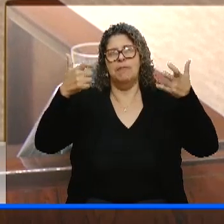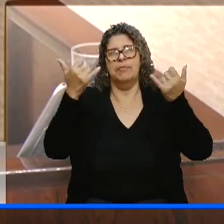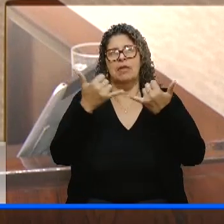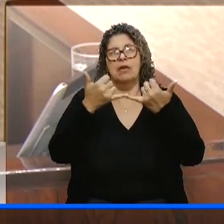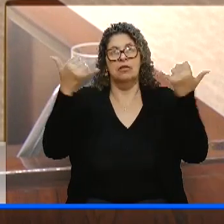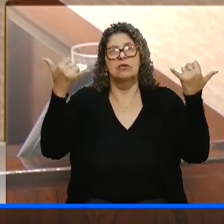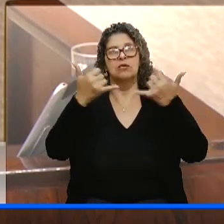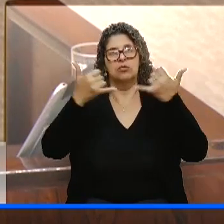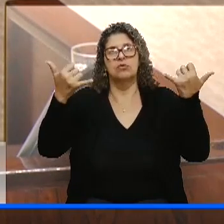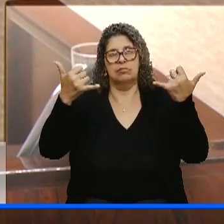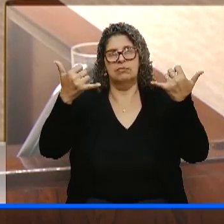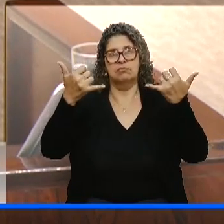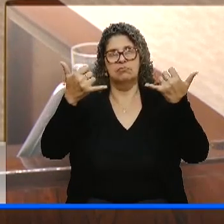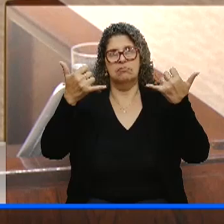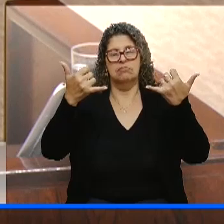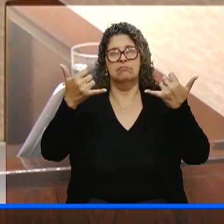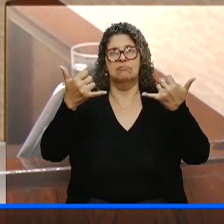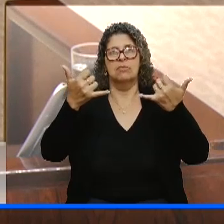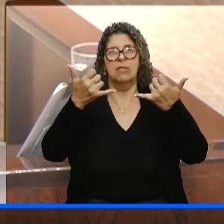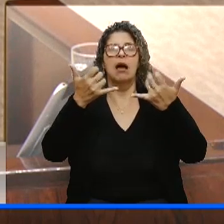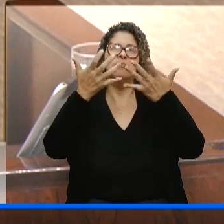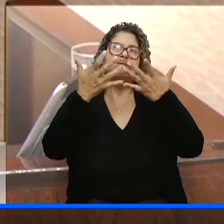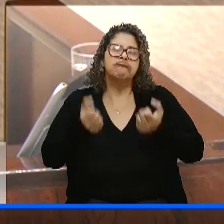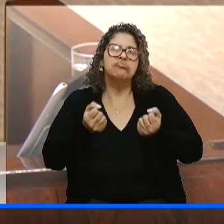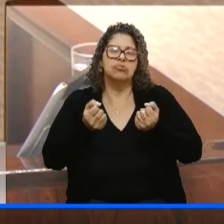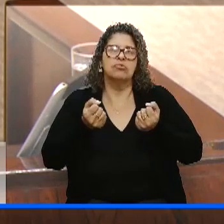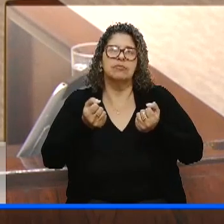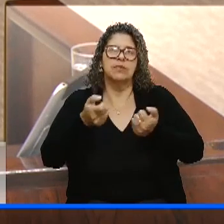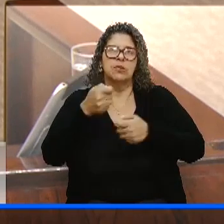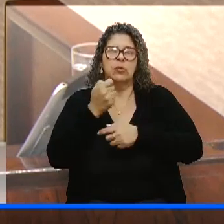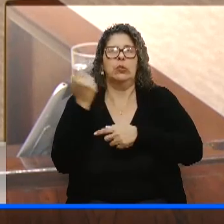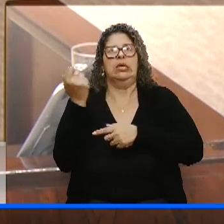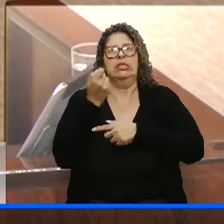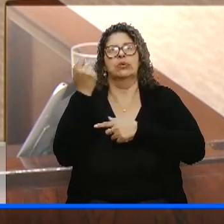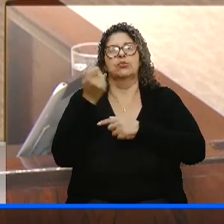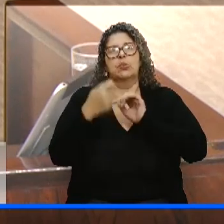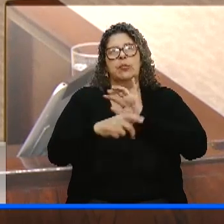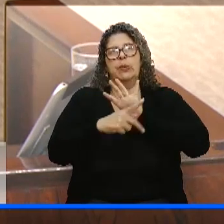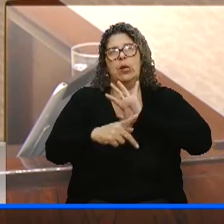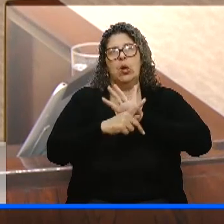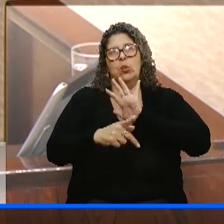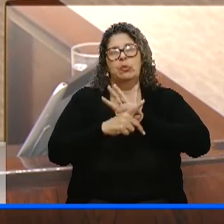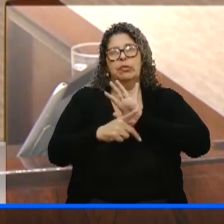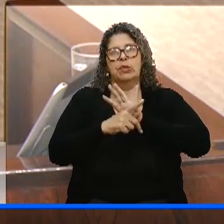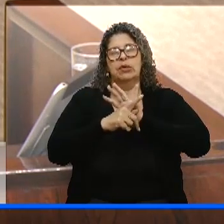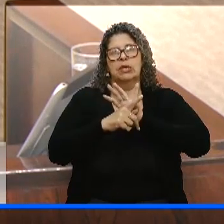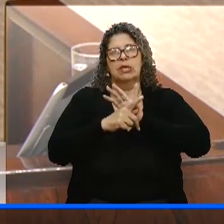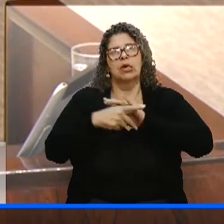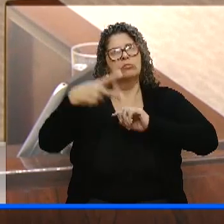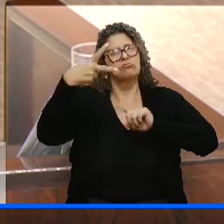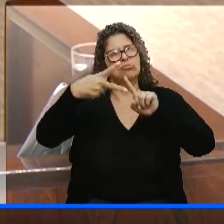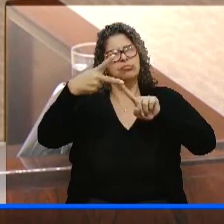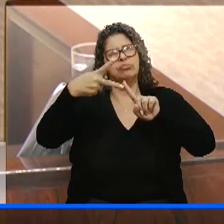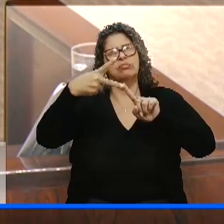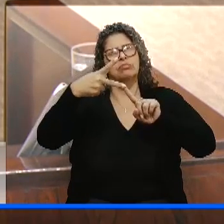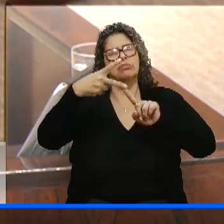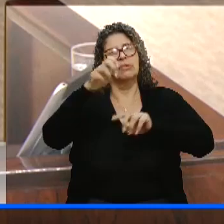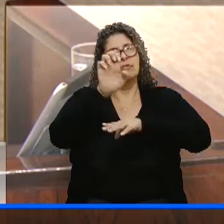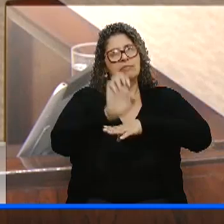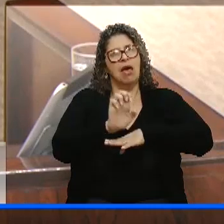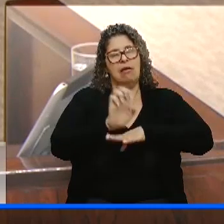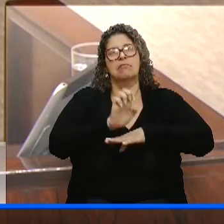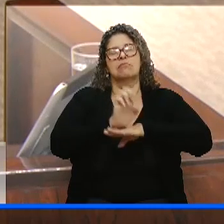assume já um bom tempo a condição de segundo estado com